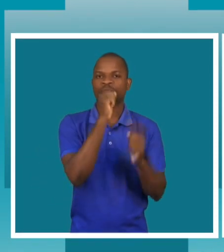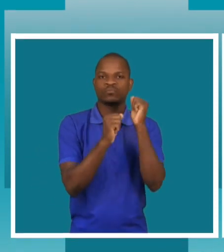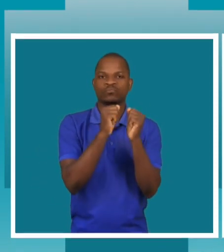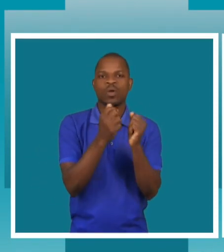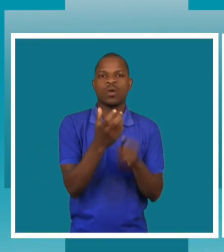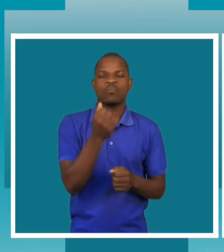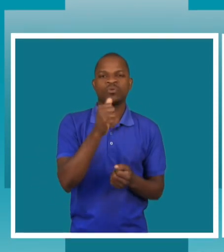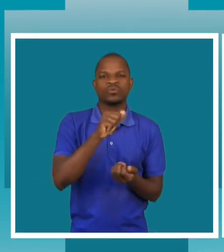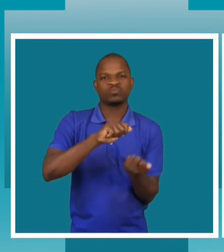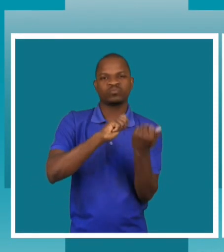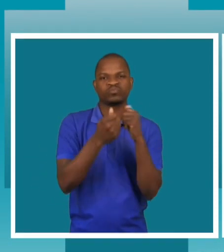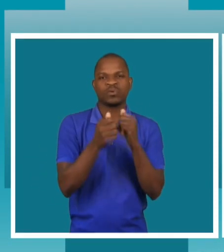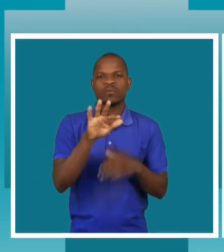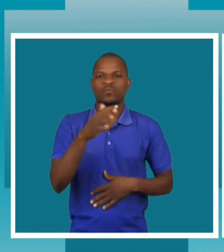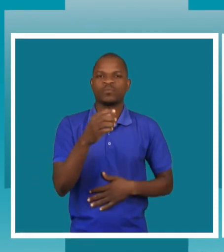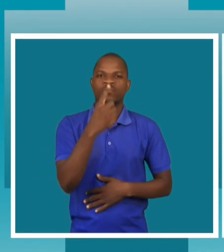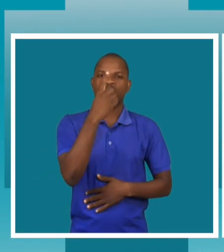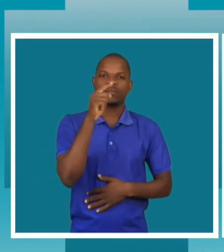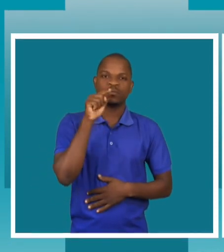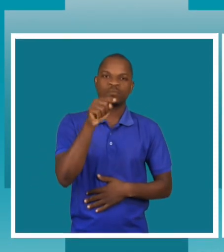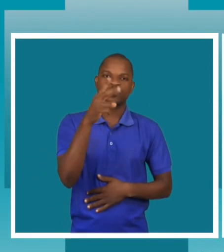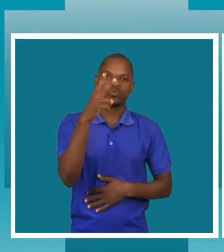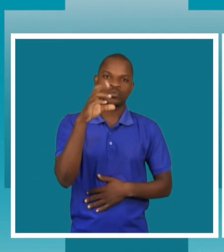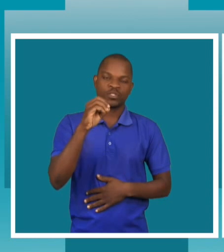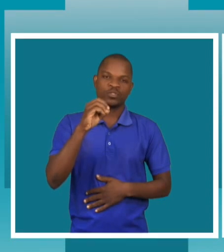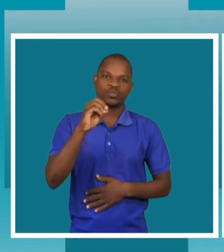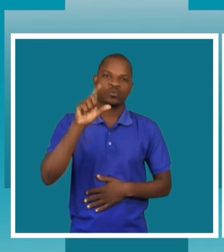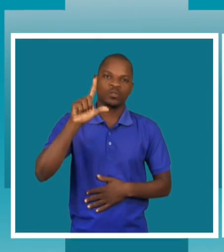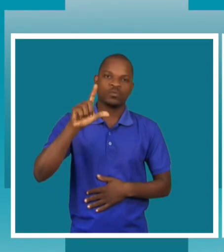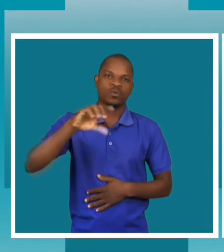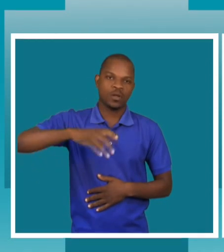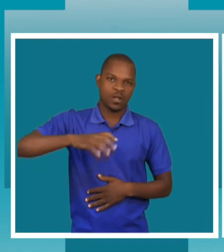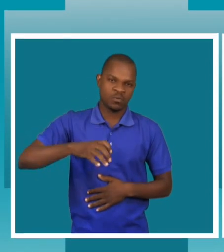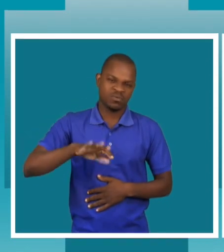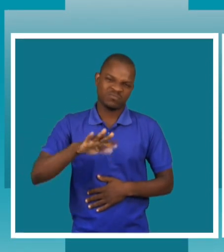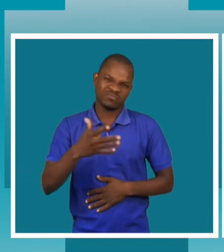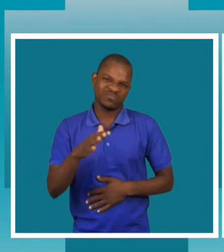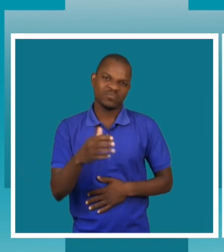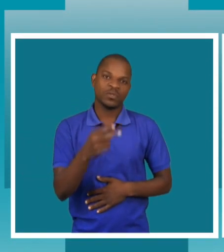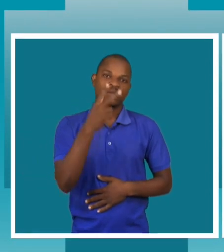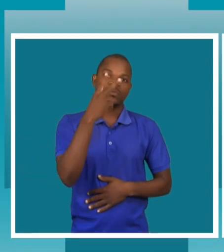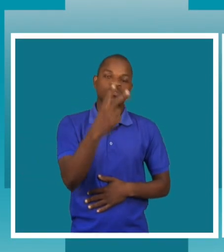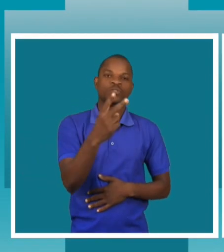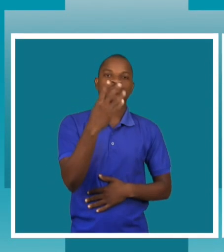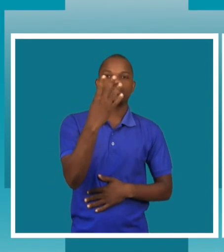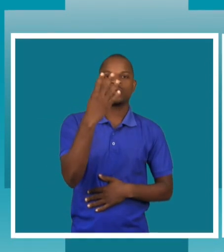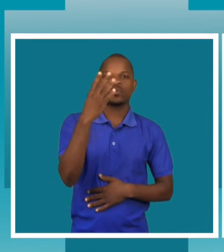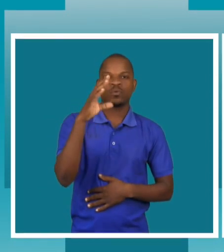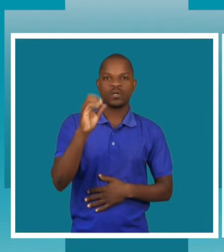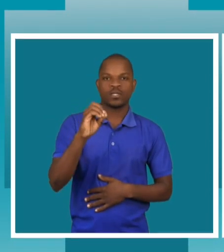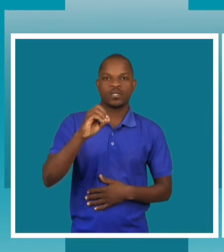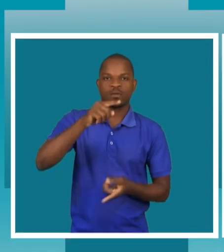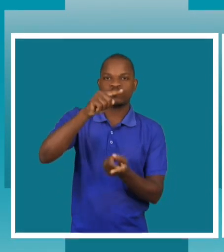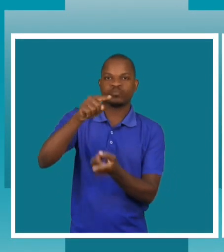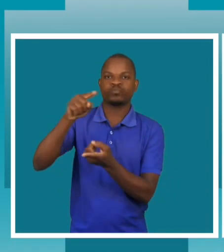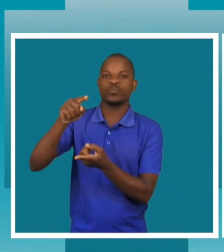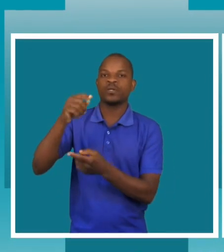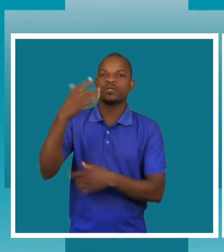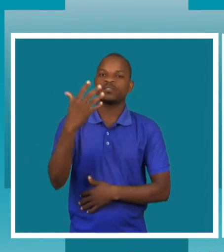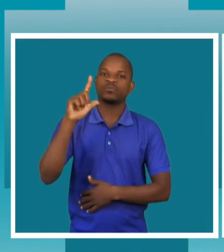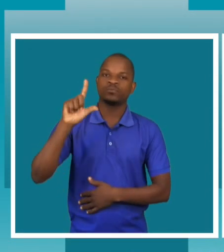transforma no mínimo 1.200 litros de água por dia, o que corresponde a 240 grafas de água de 5